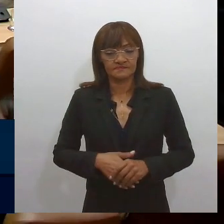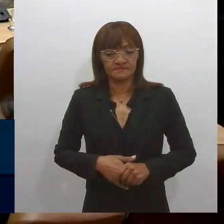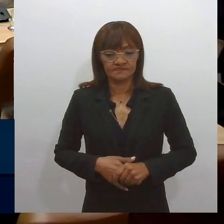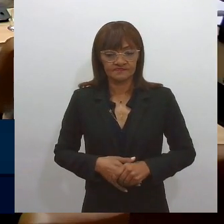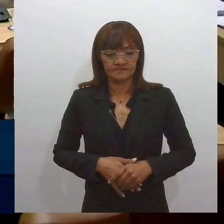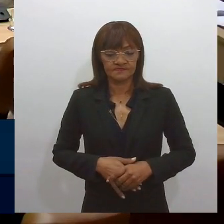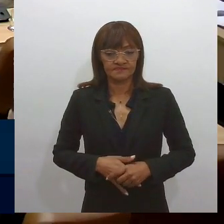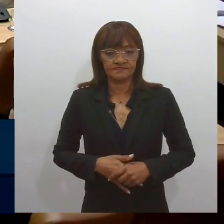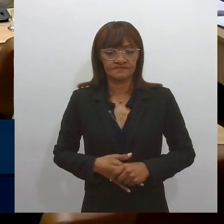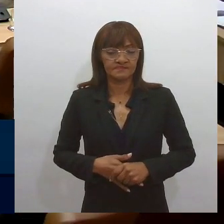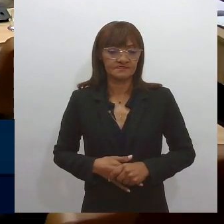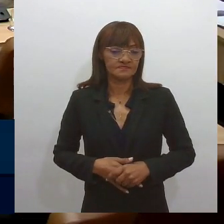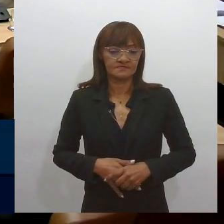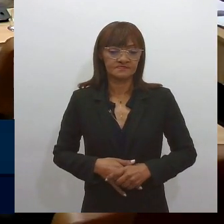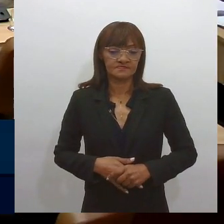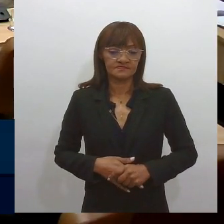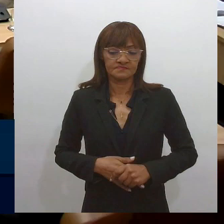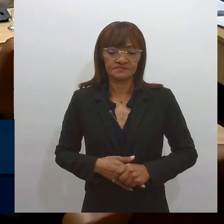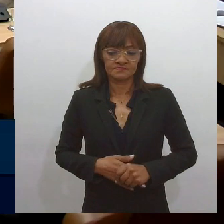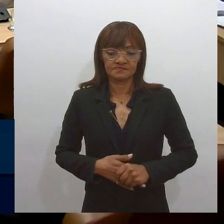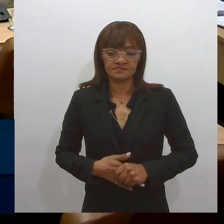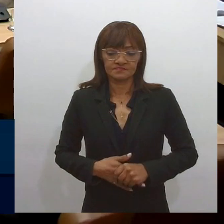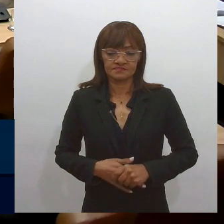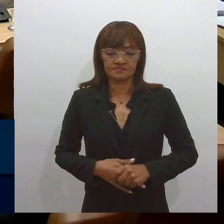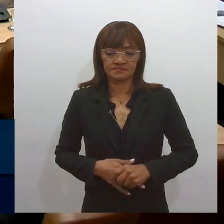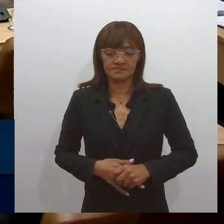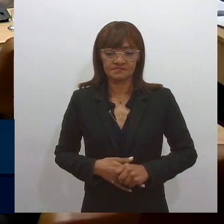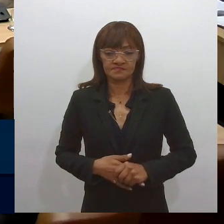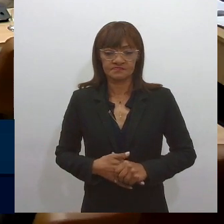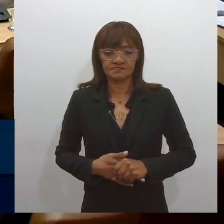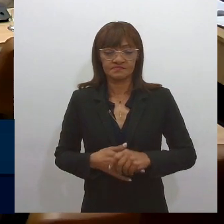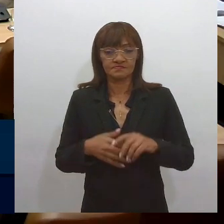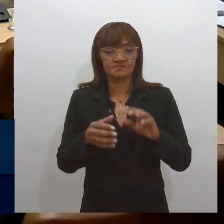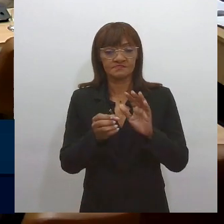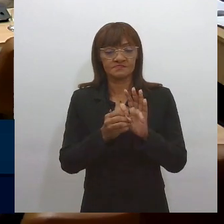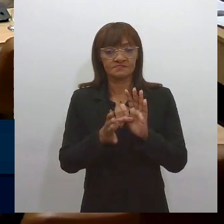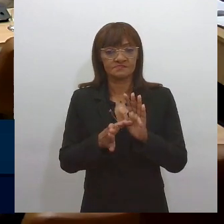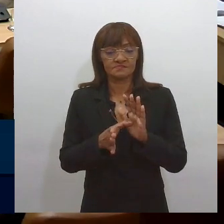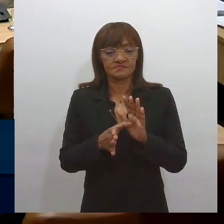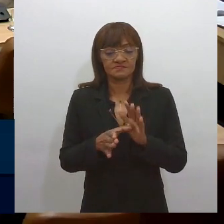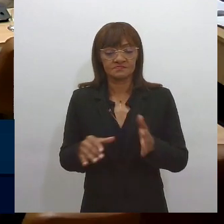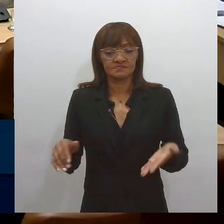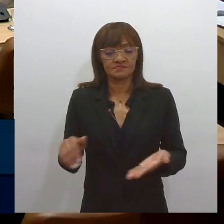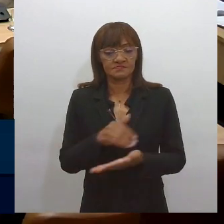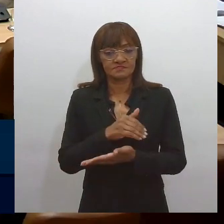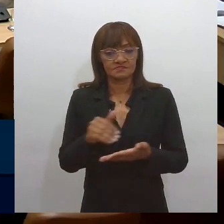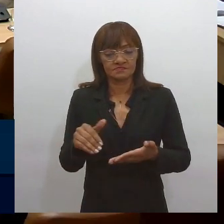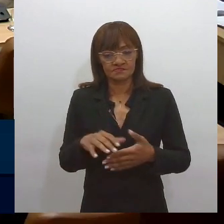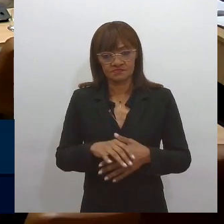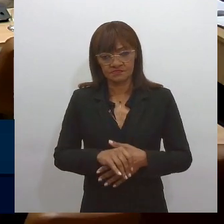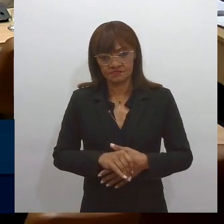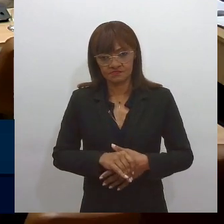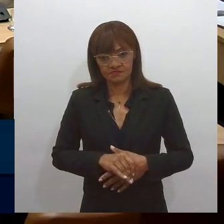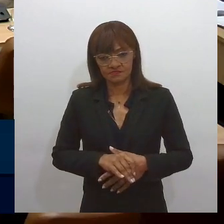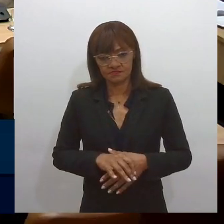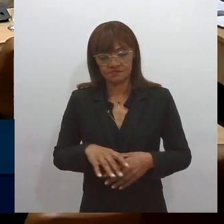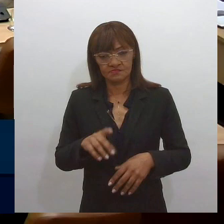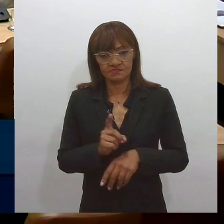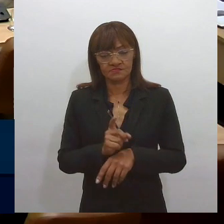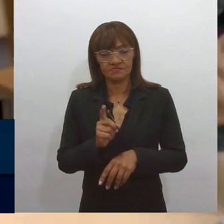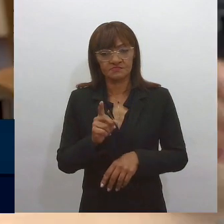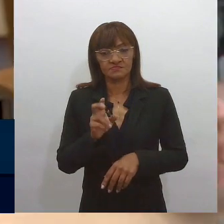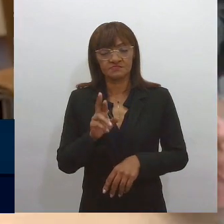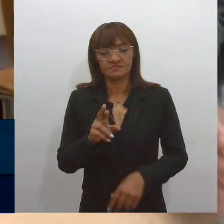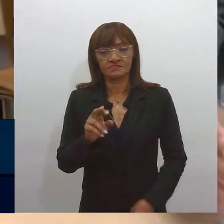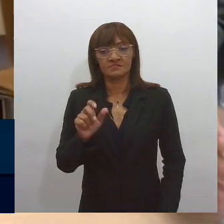falar sobre a indicação do secretário de infraestrutura Dr Rigo Ribeiro de Albuquerque natural